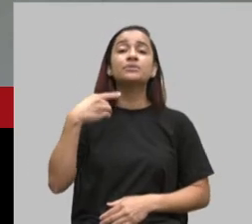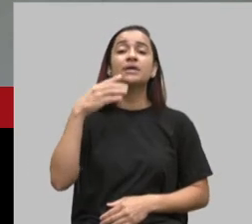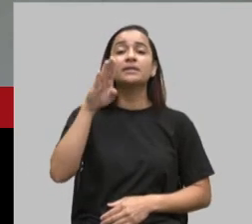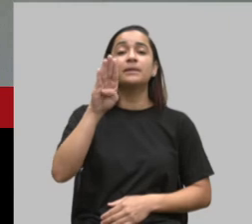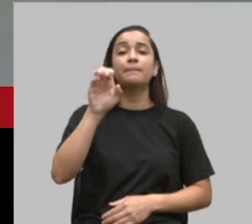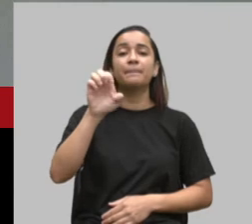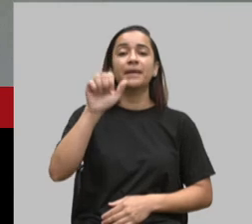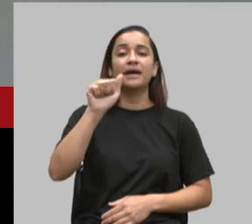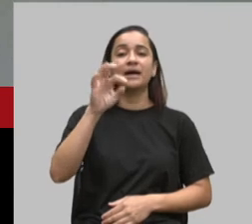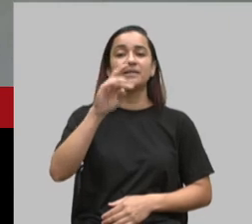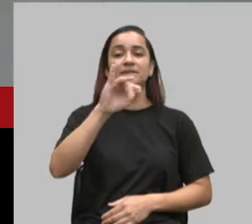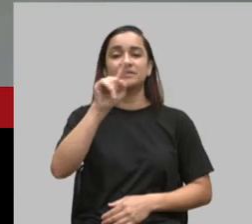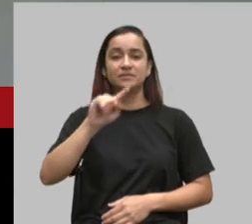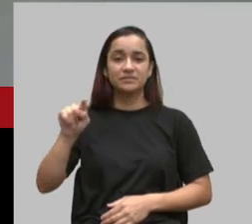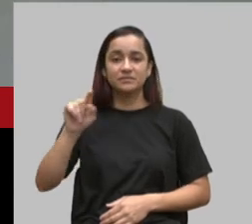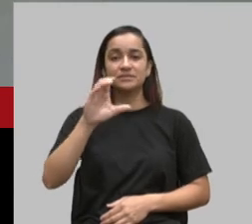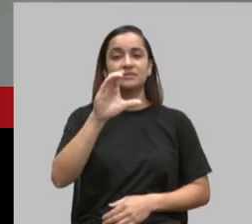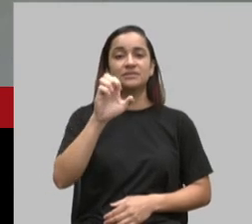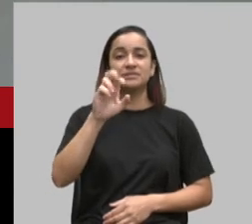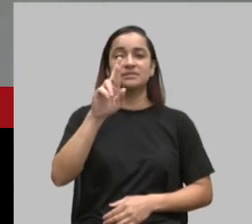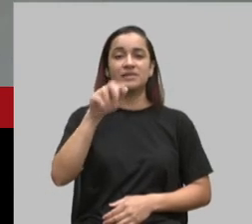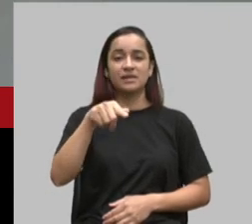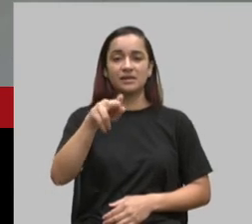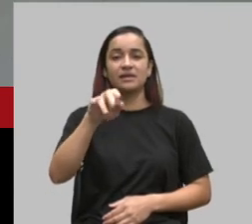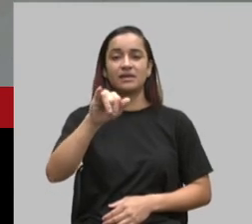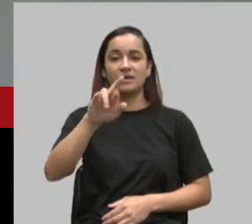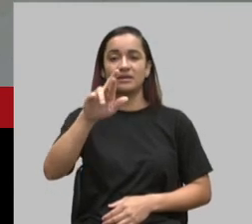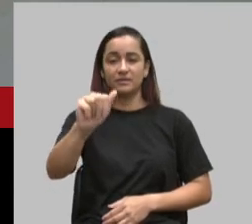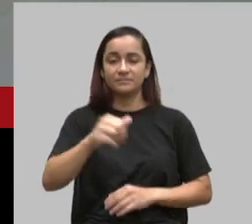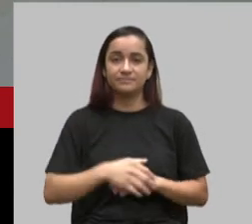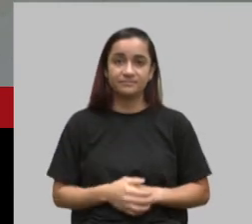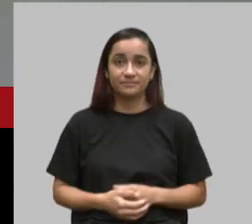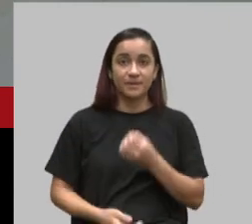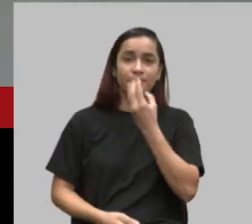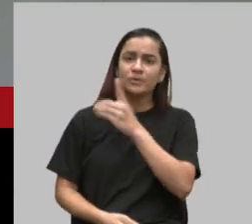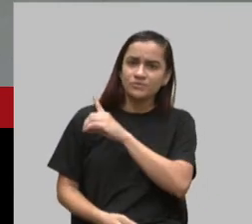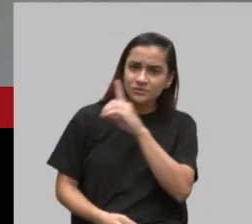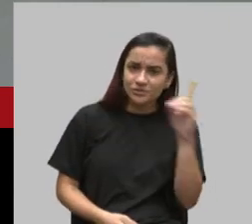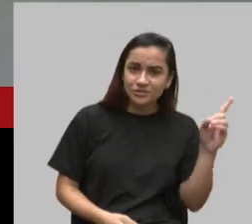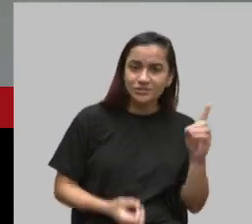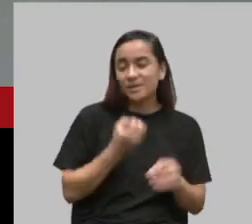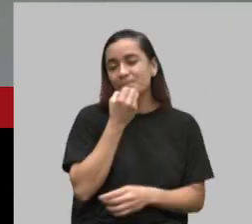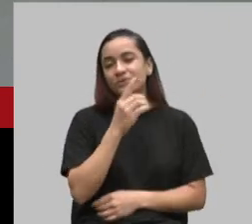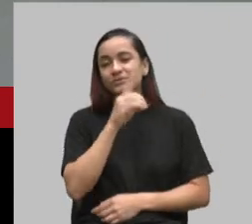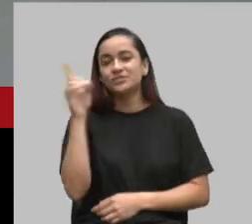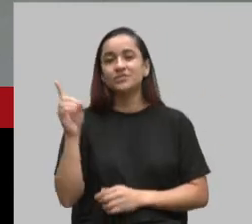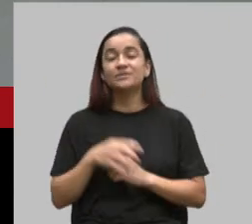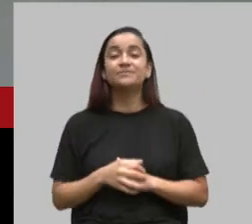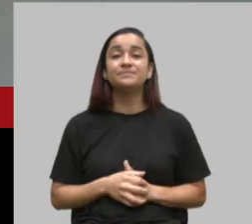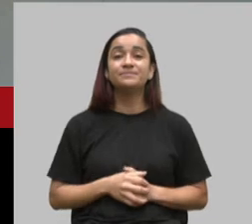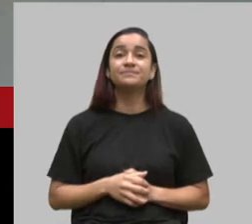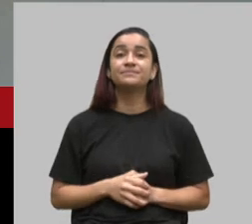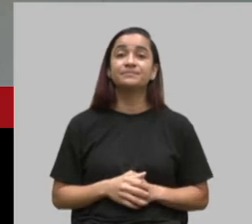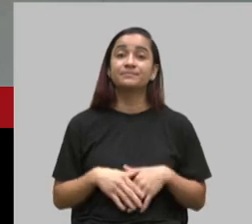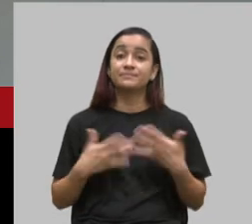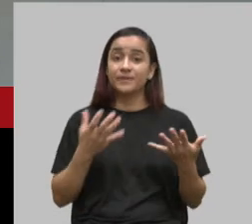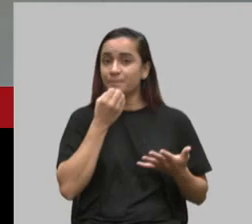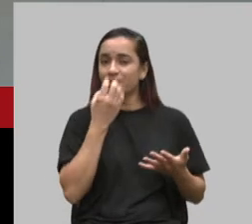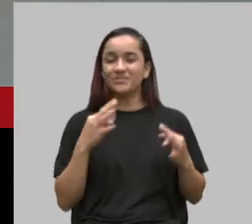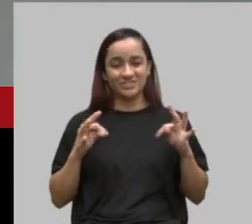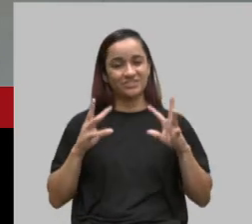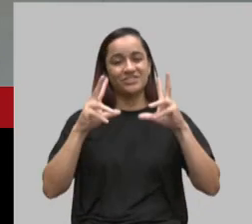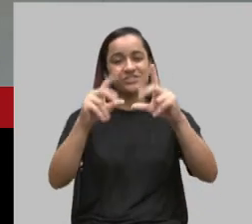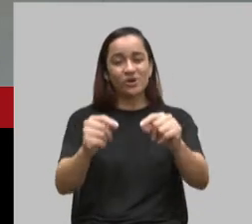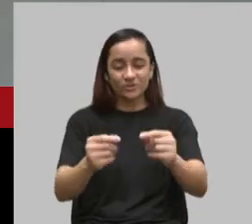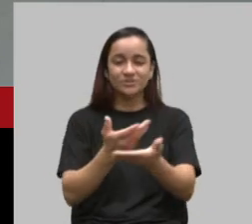Serqueira bom dia bom dia deputada bom dia bom dia para todas as pessoas que